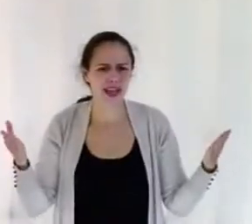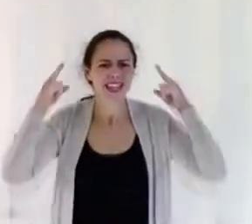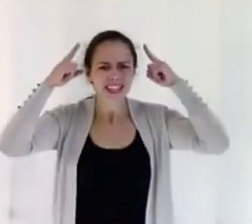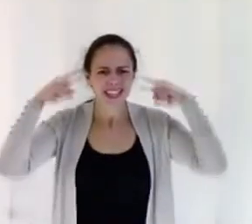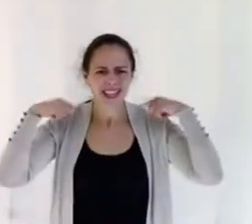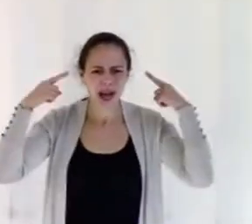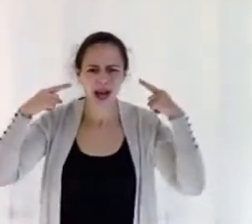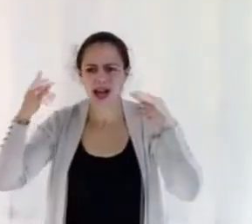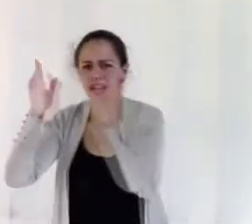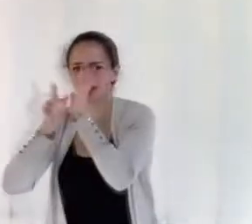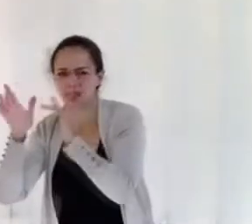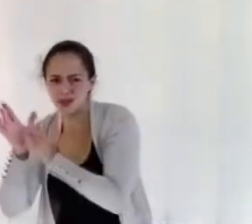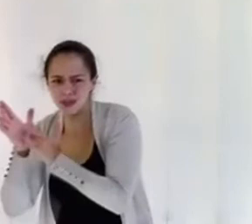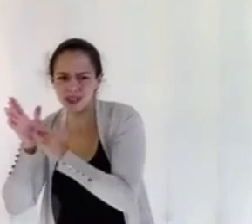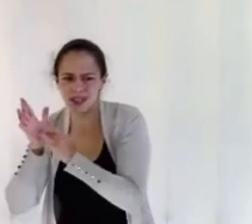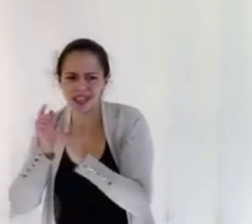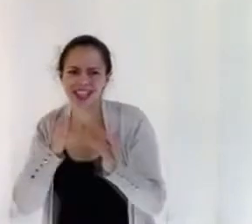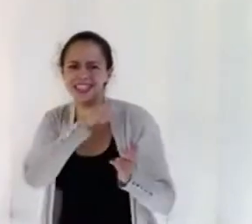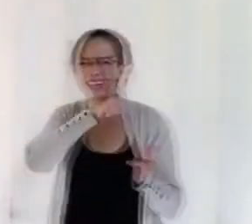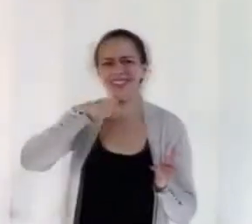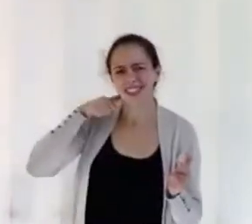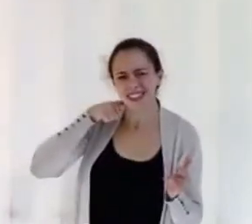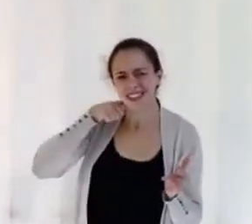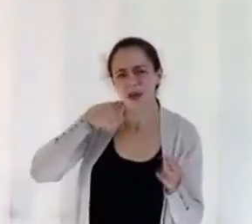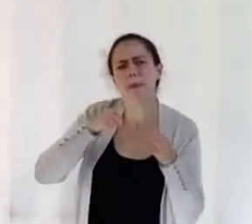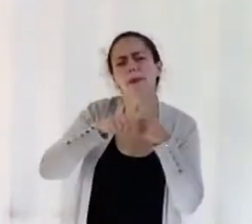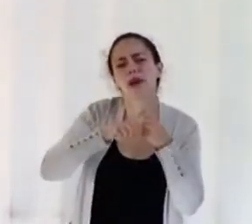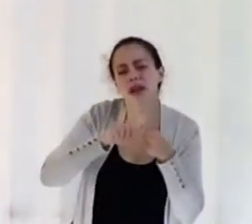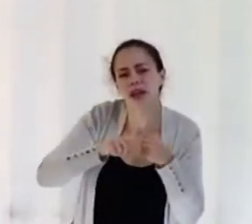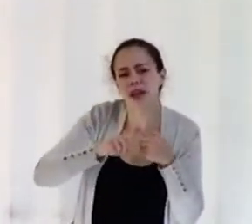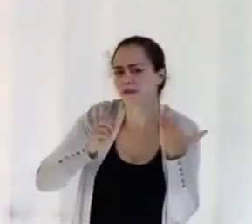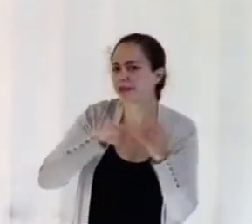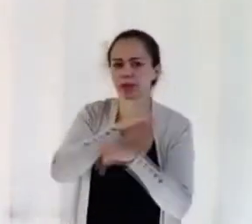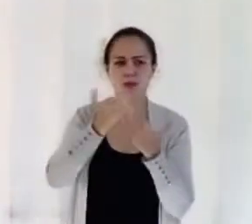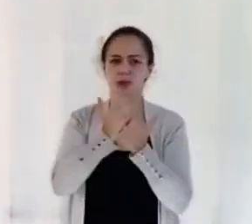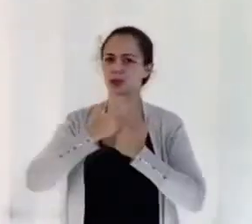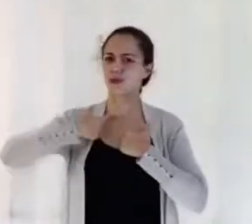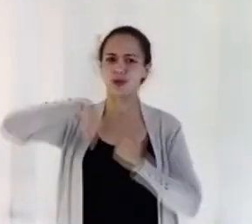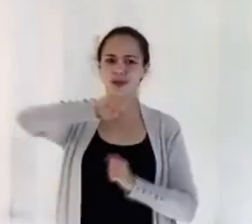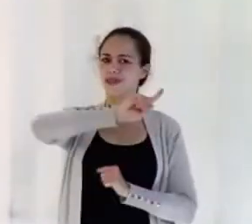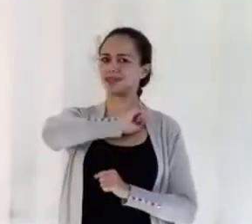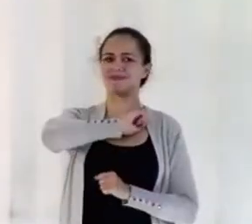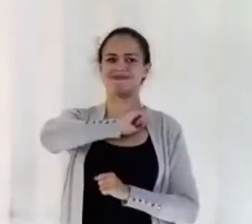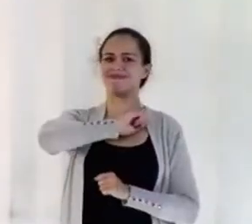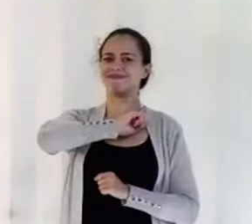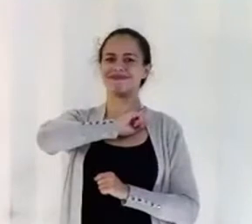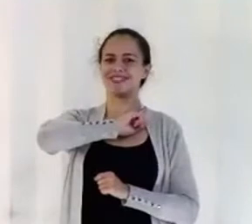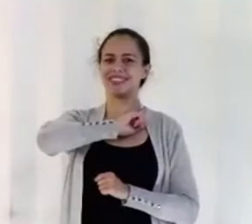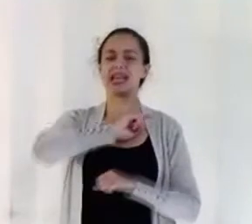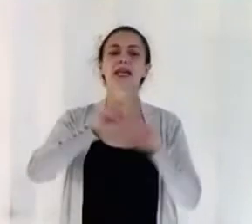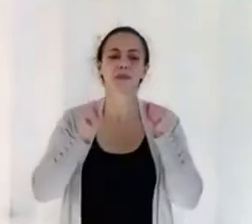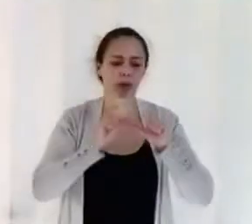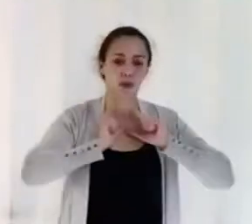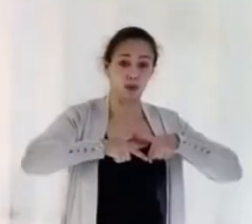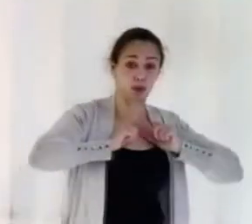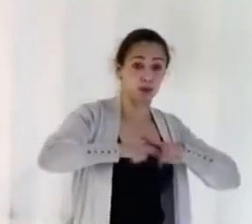nesse ato para termos uma viva esperança. Diante disso, a exortação é para que o judeu saísse da